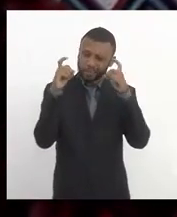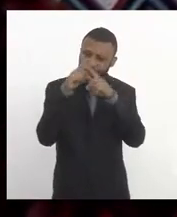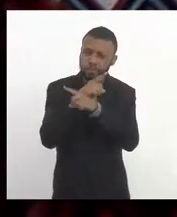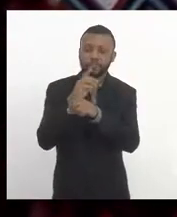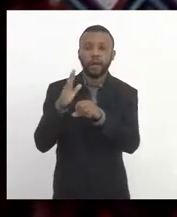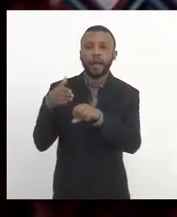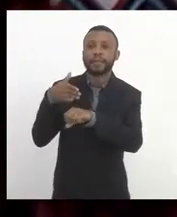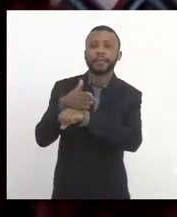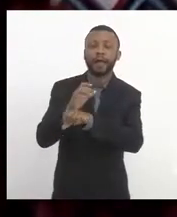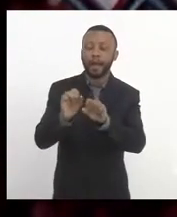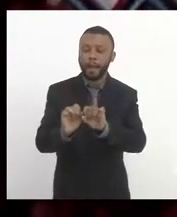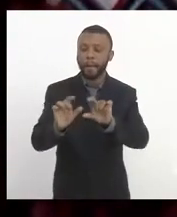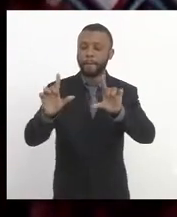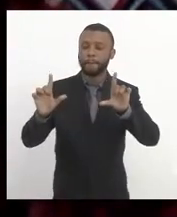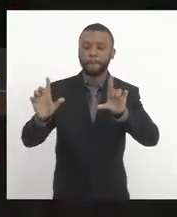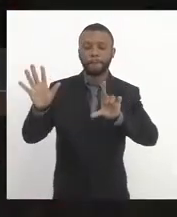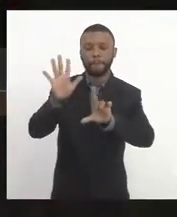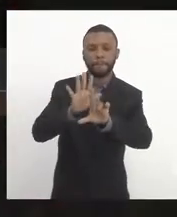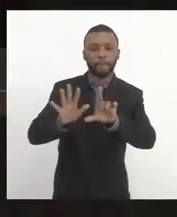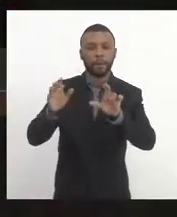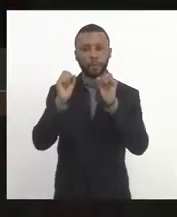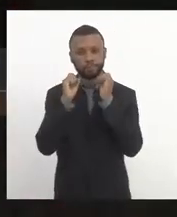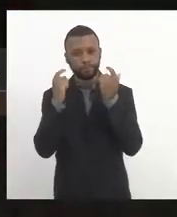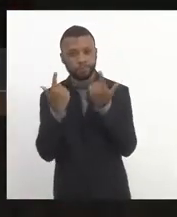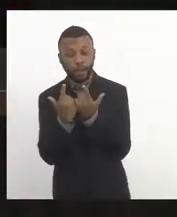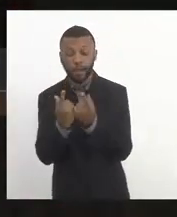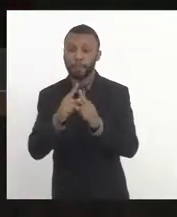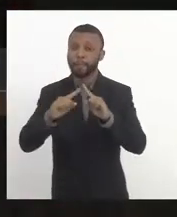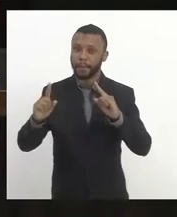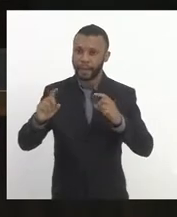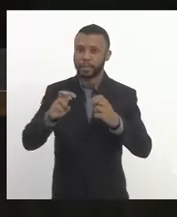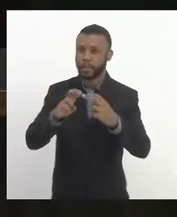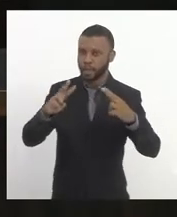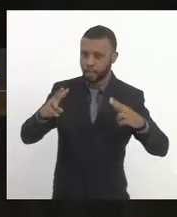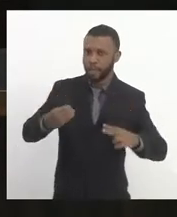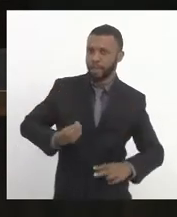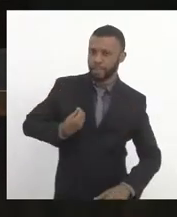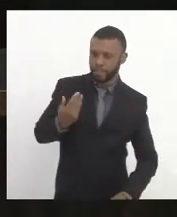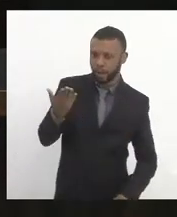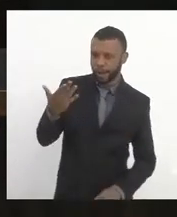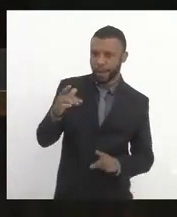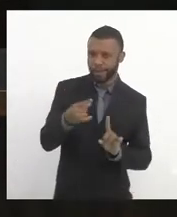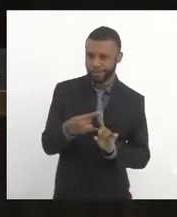o plenário. Ok. Mas está online. Ok.